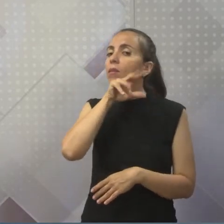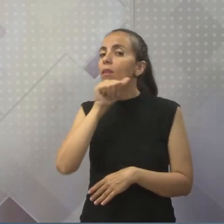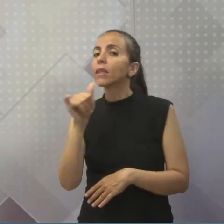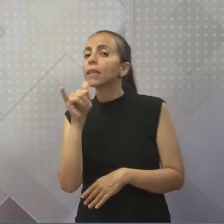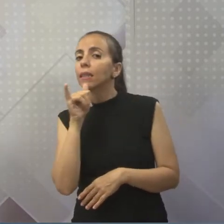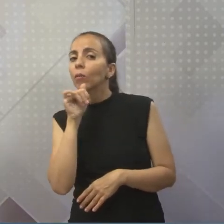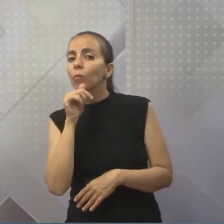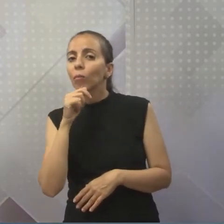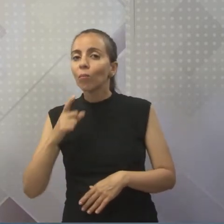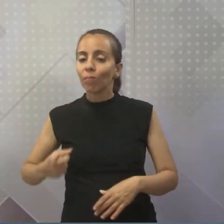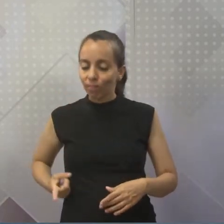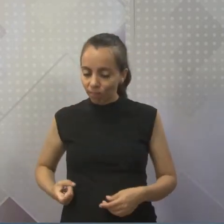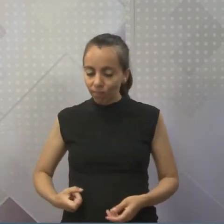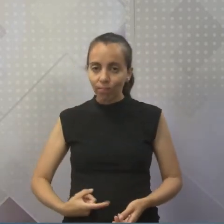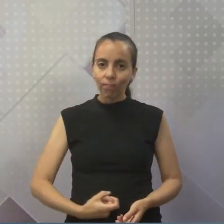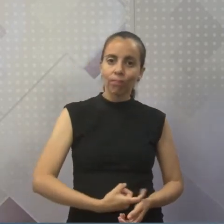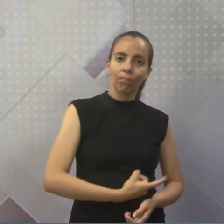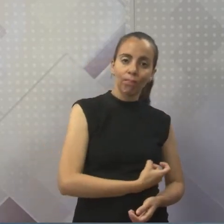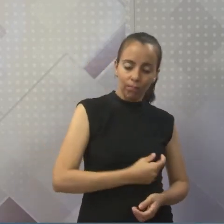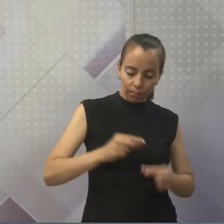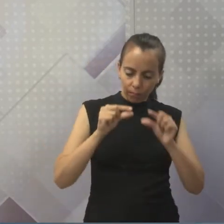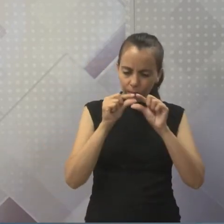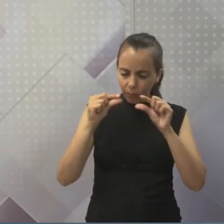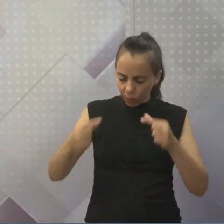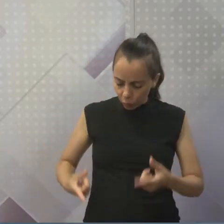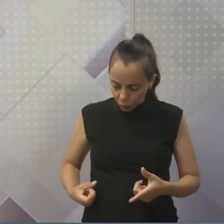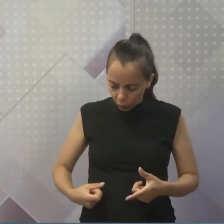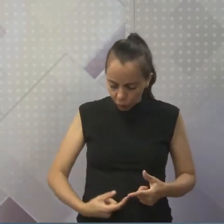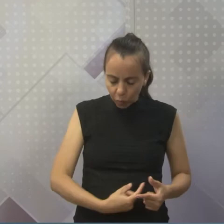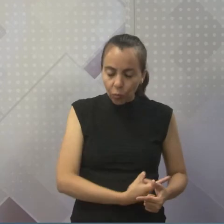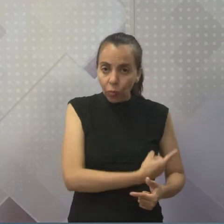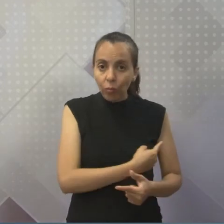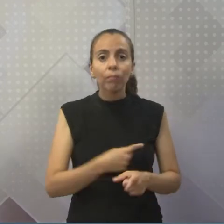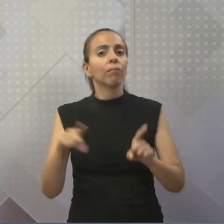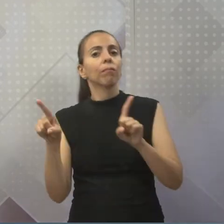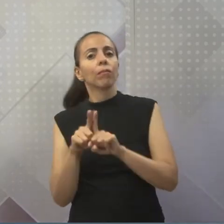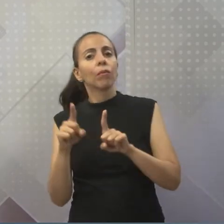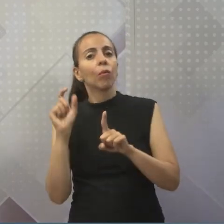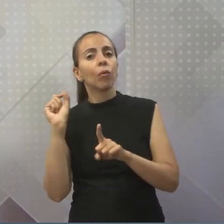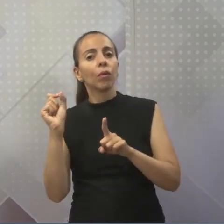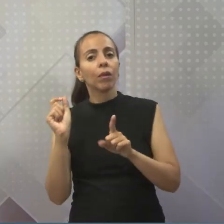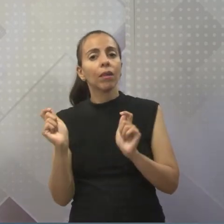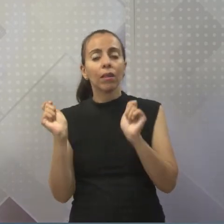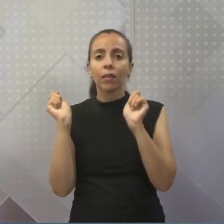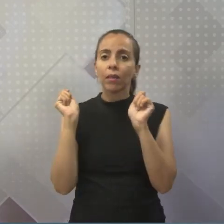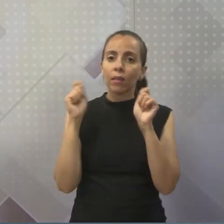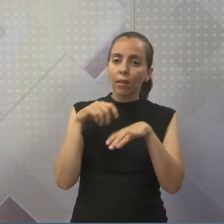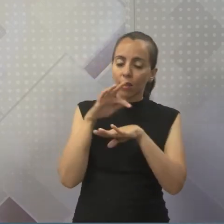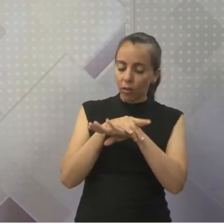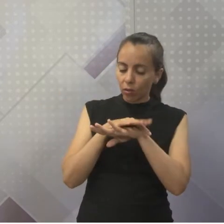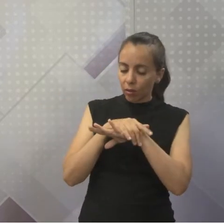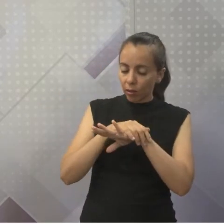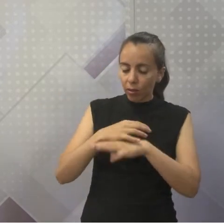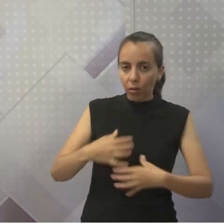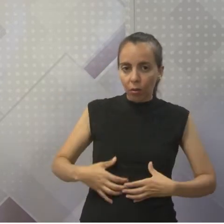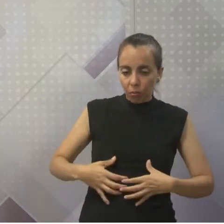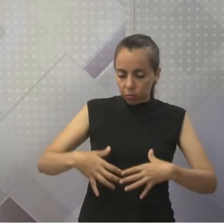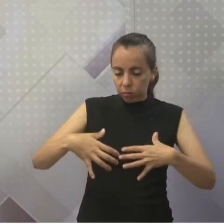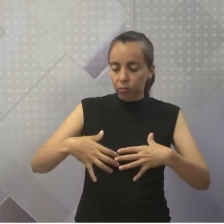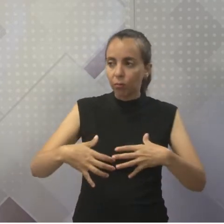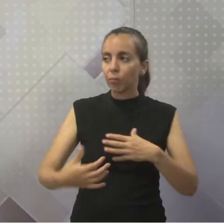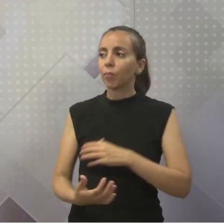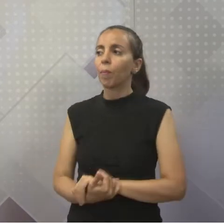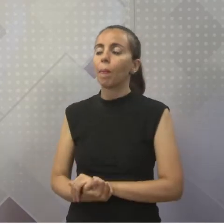a lombriga é um animal, um verme, que provoca uma doença infestante. No